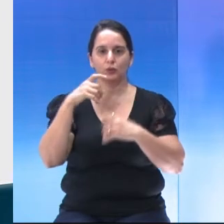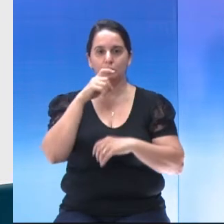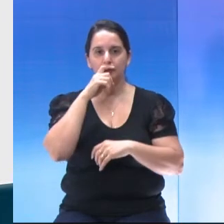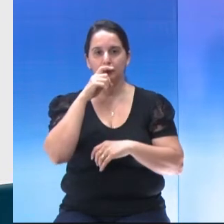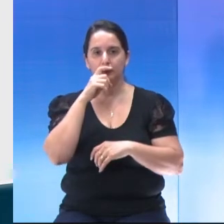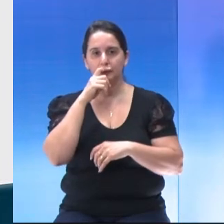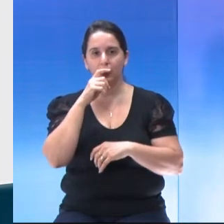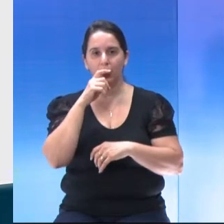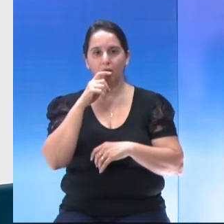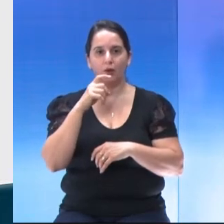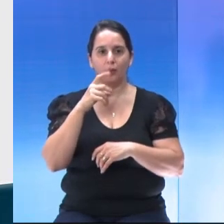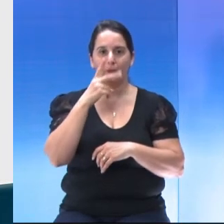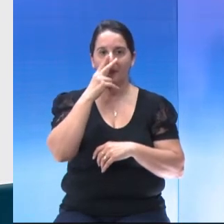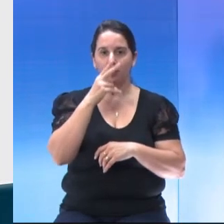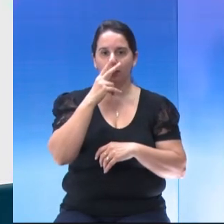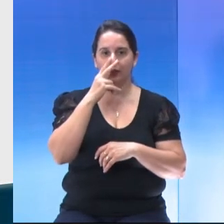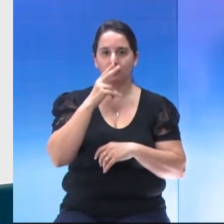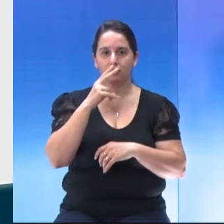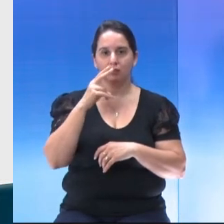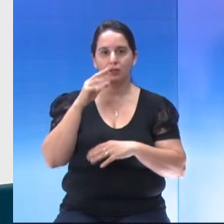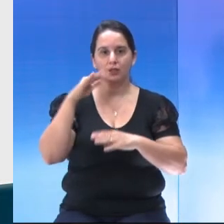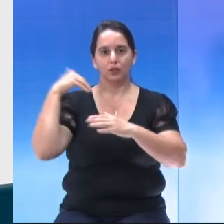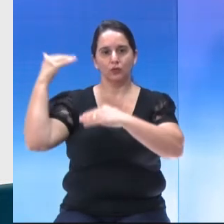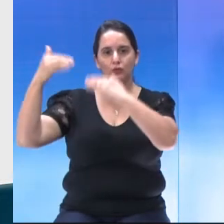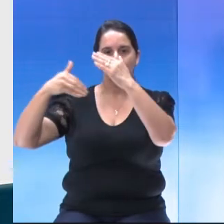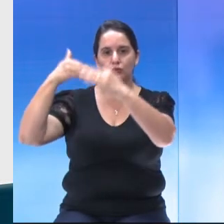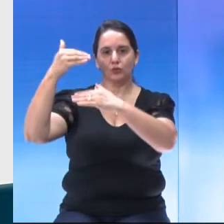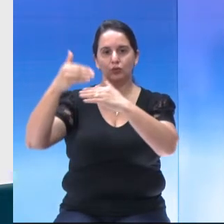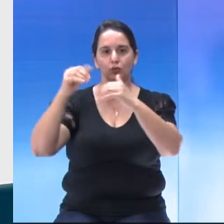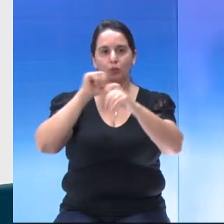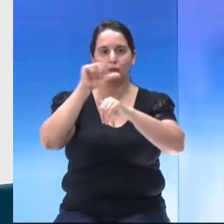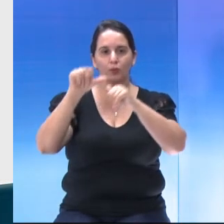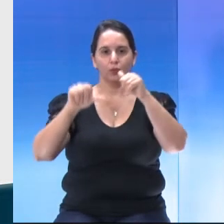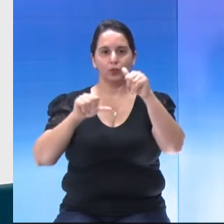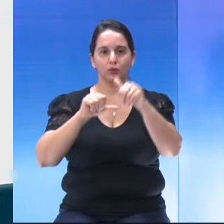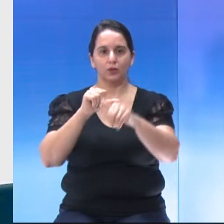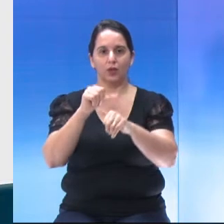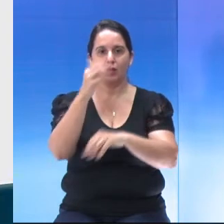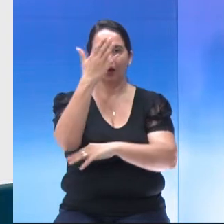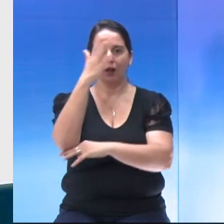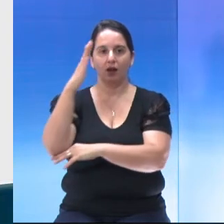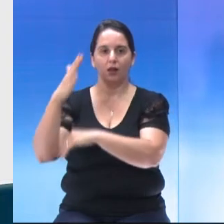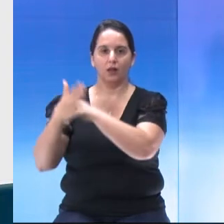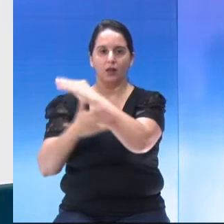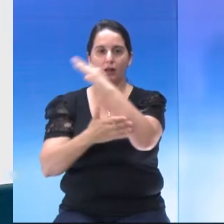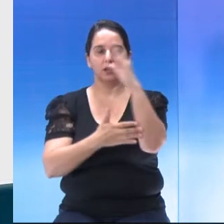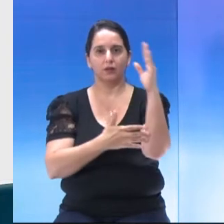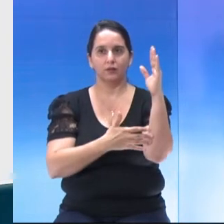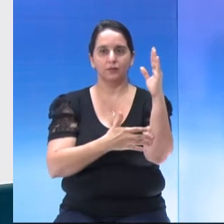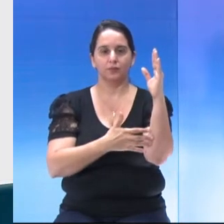e que, historicamente, sofreram os mesmos processos de formação da paisagem.